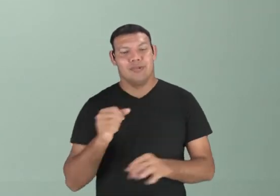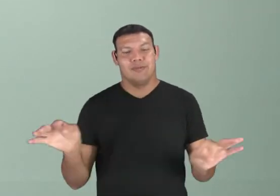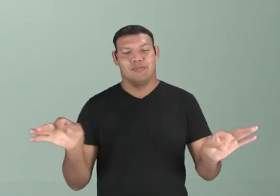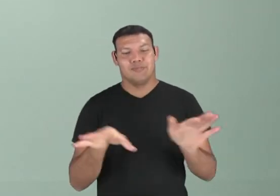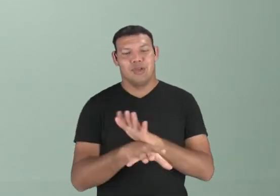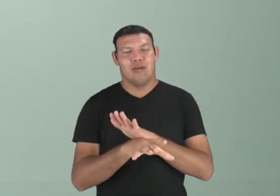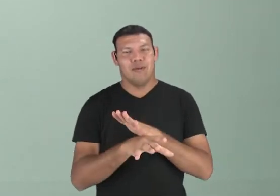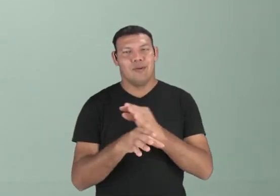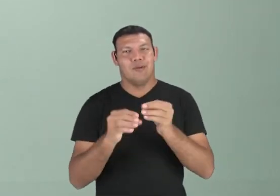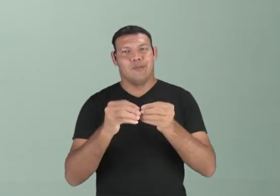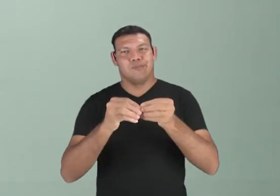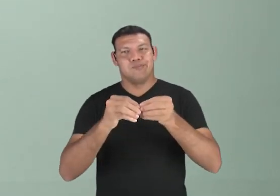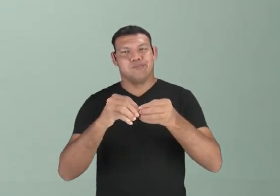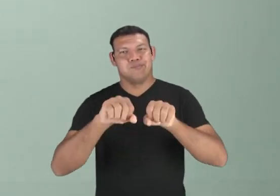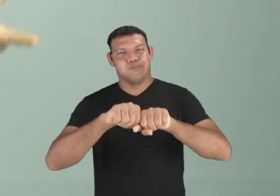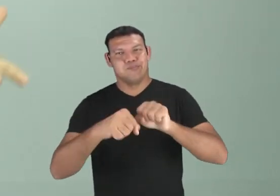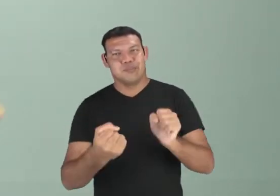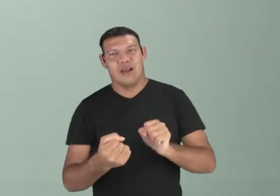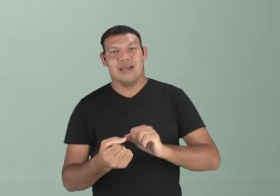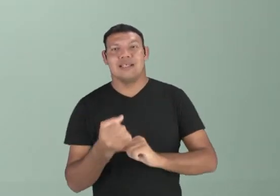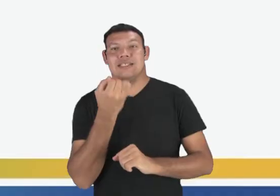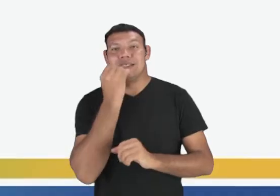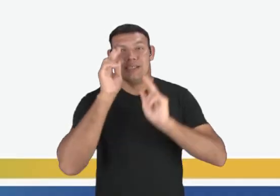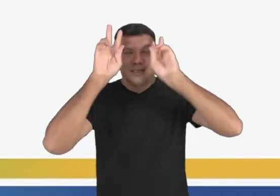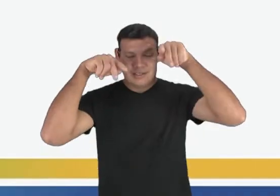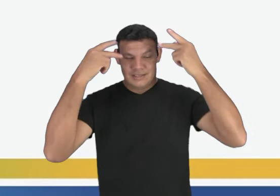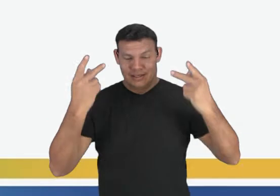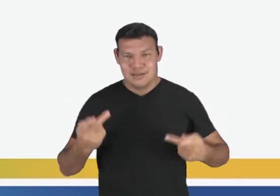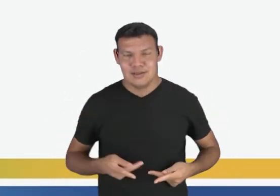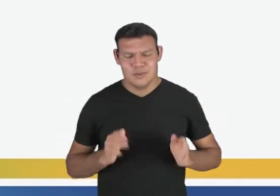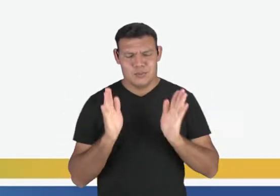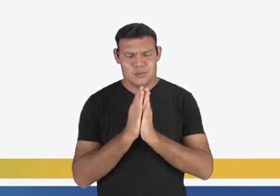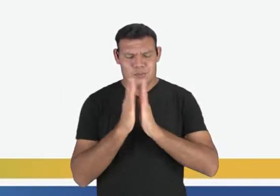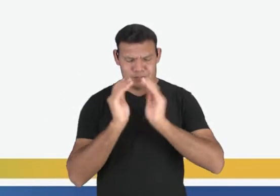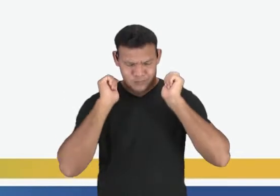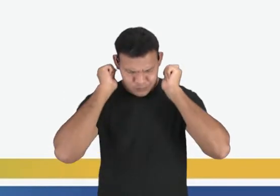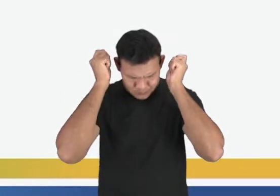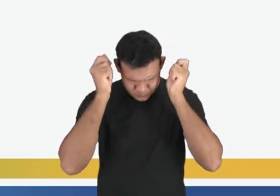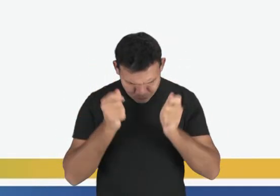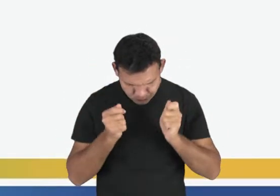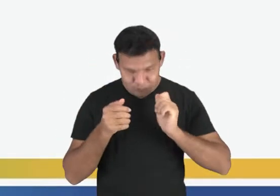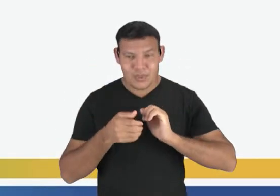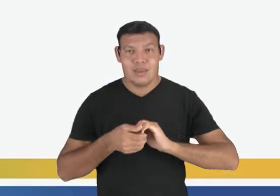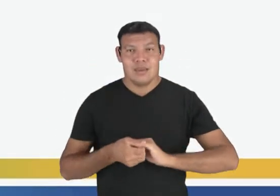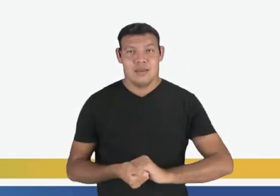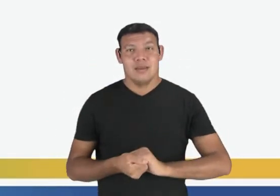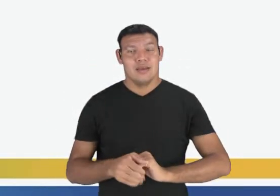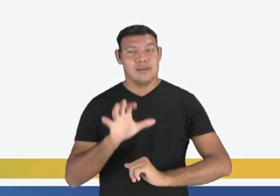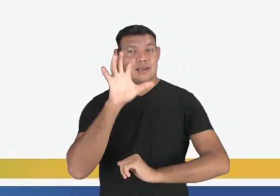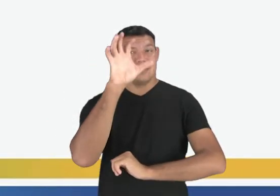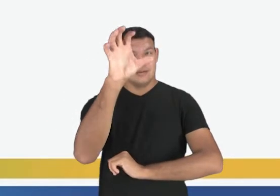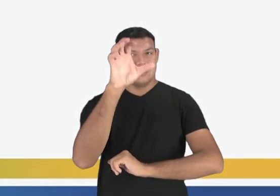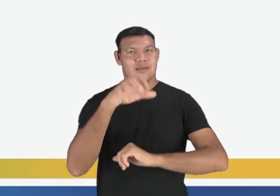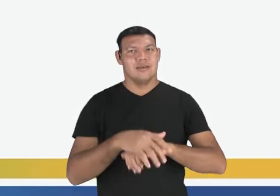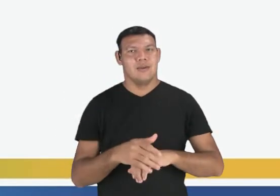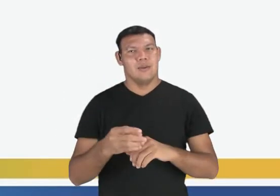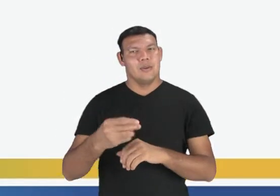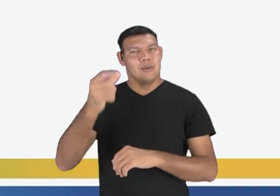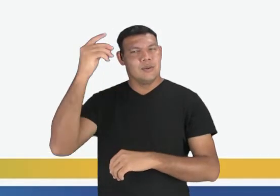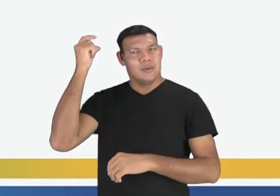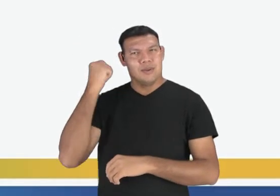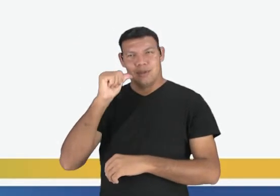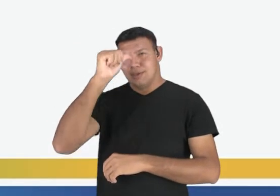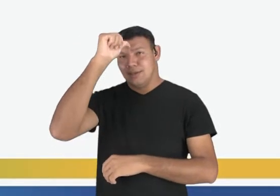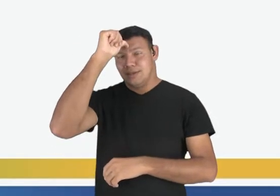romperia. Então eles poderiam ruir se a humanidade, guiada pelos monges védicos, na região ali da antiga Índia,